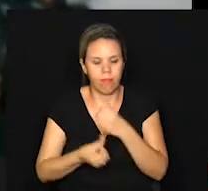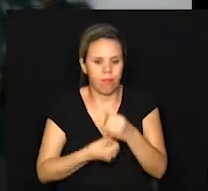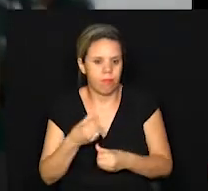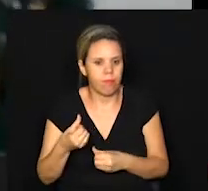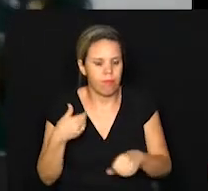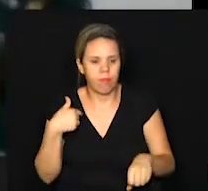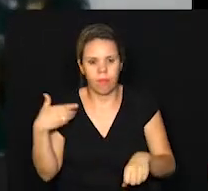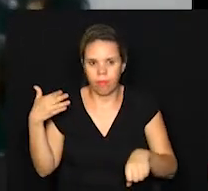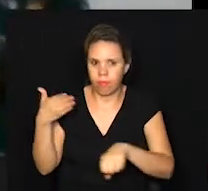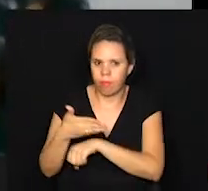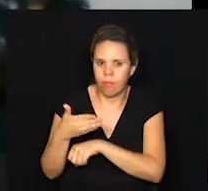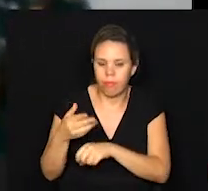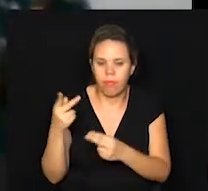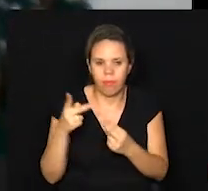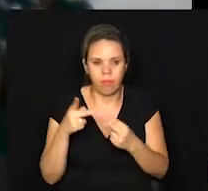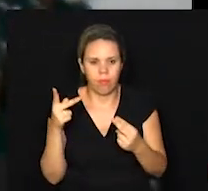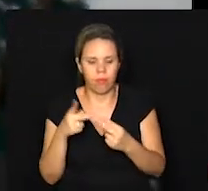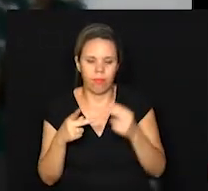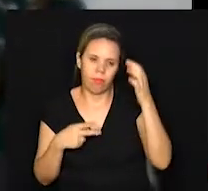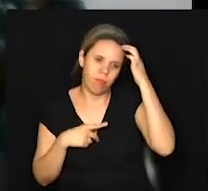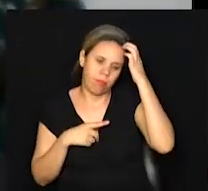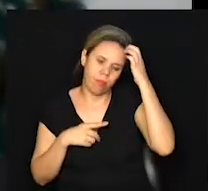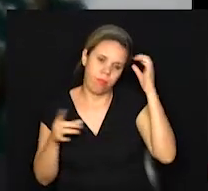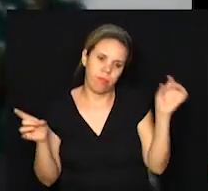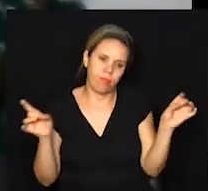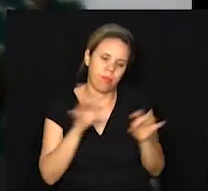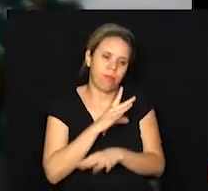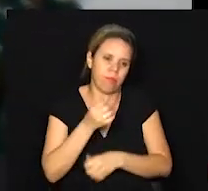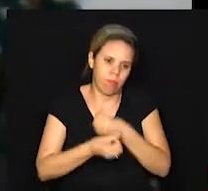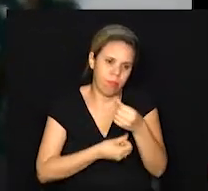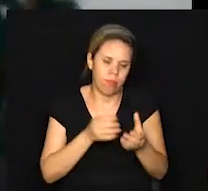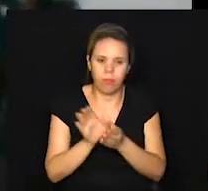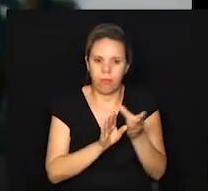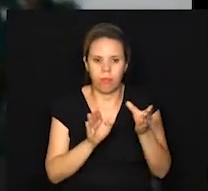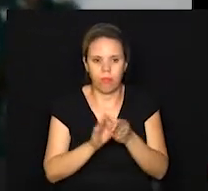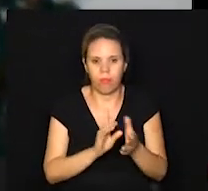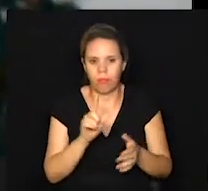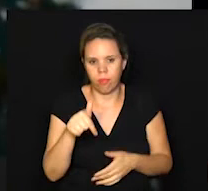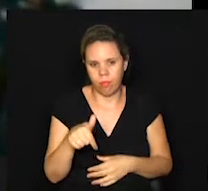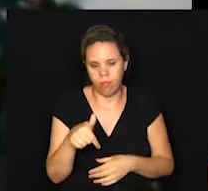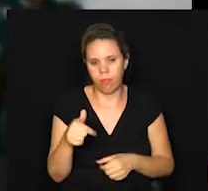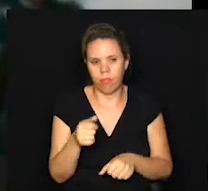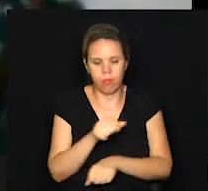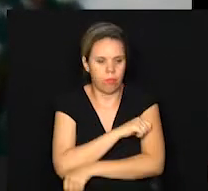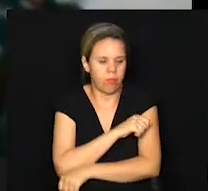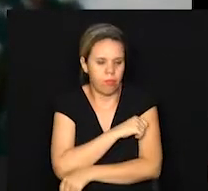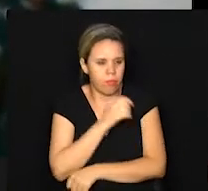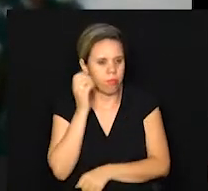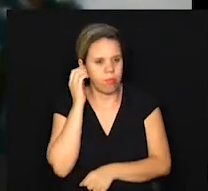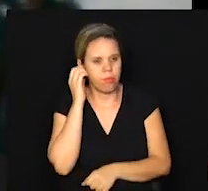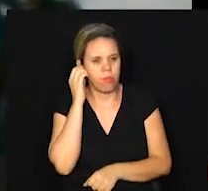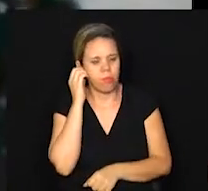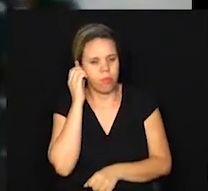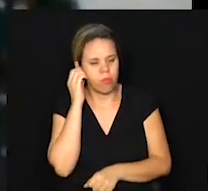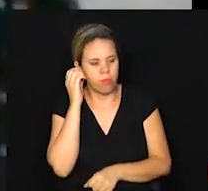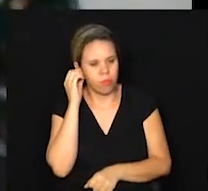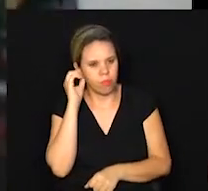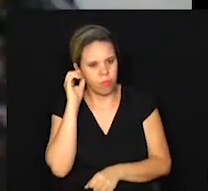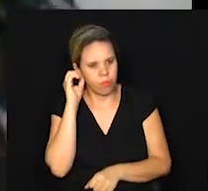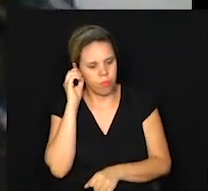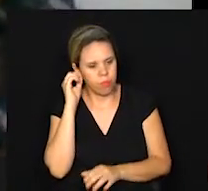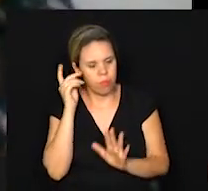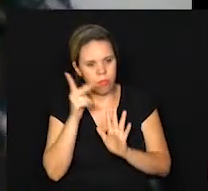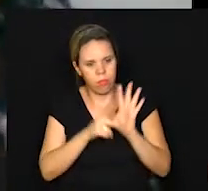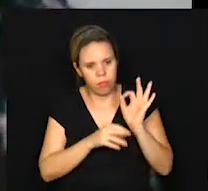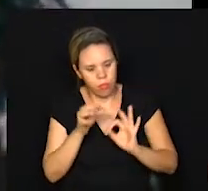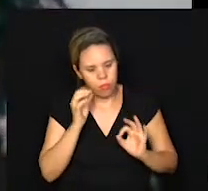Unip, eu terminei o semestre orientando 17 alunos, entre projetos